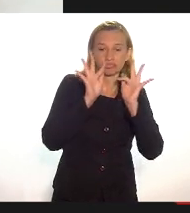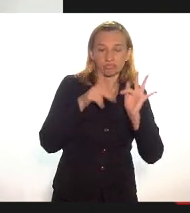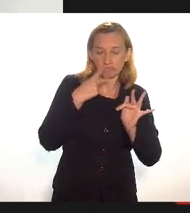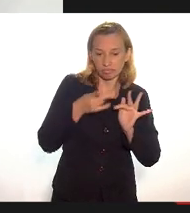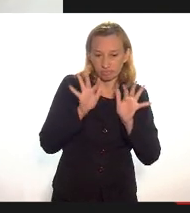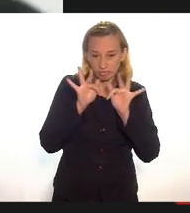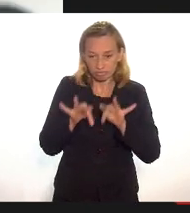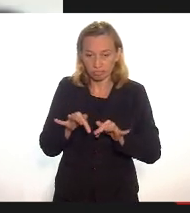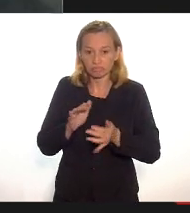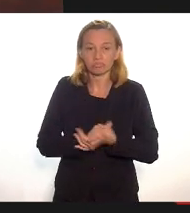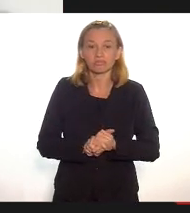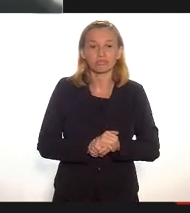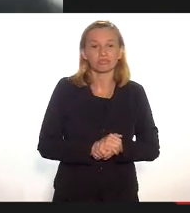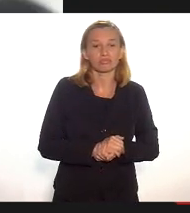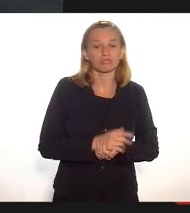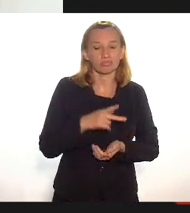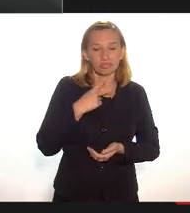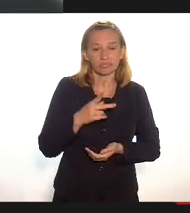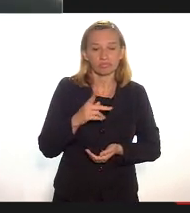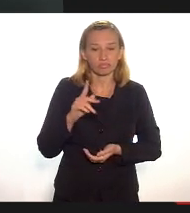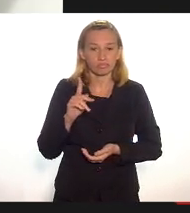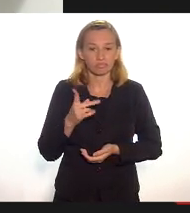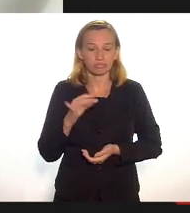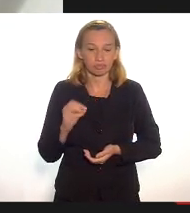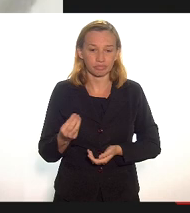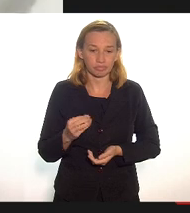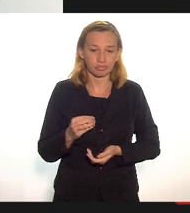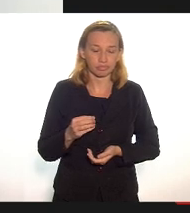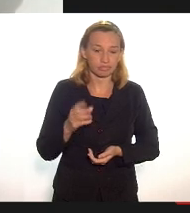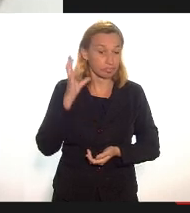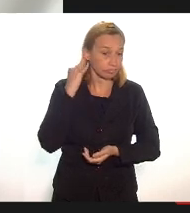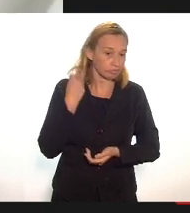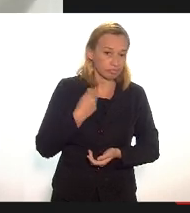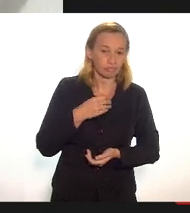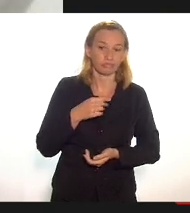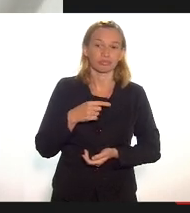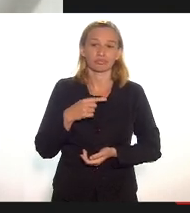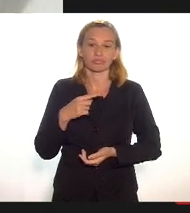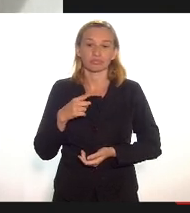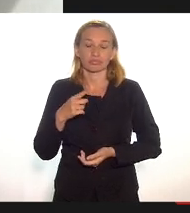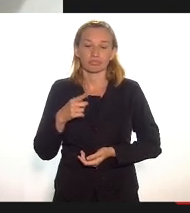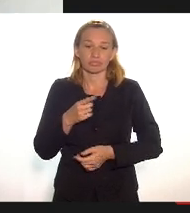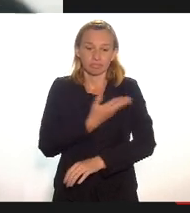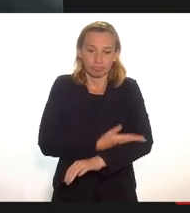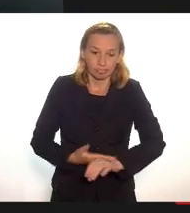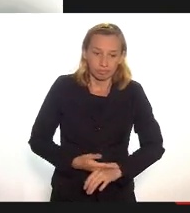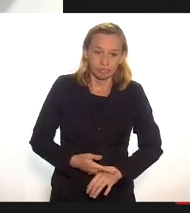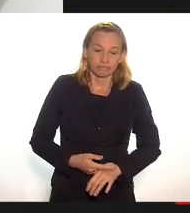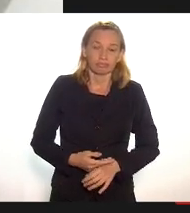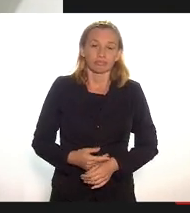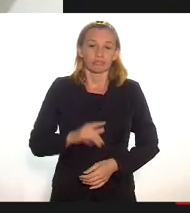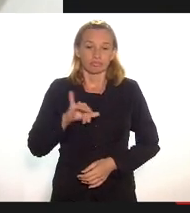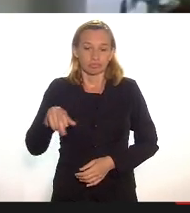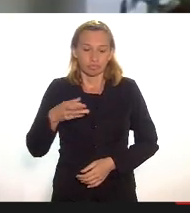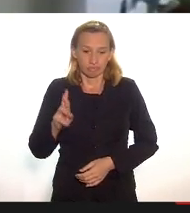mas quero dizer que eu olho Paulo Pinheiro já com cabelo branco, Jandira com cabelo branco, não é isso? E fico lembrando...